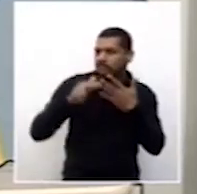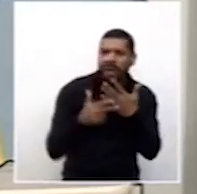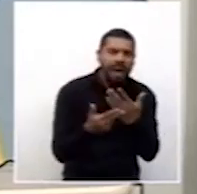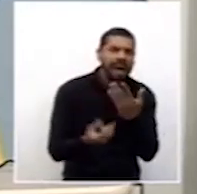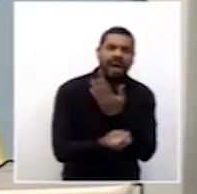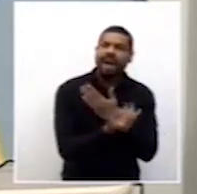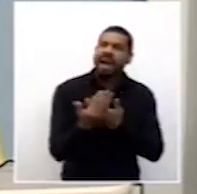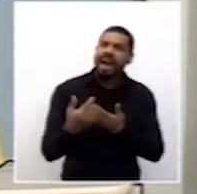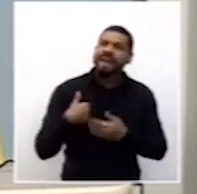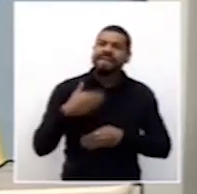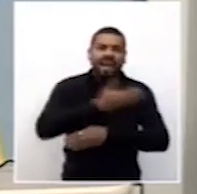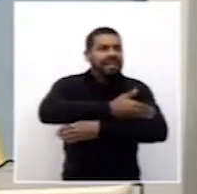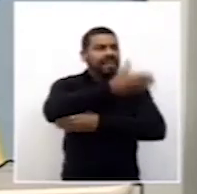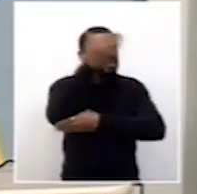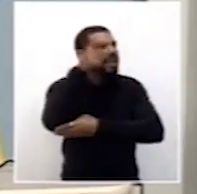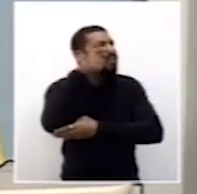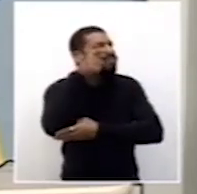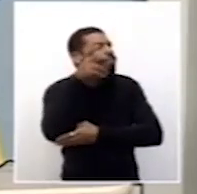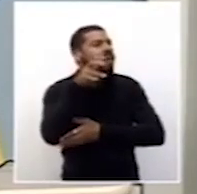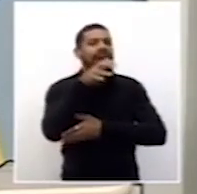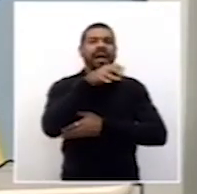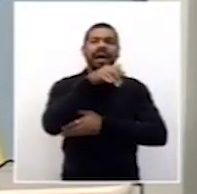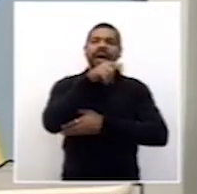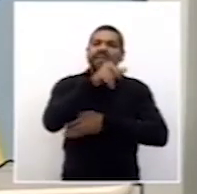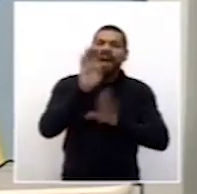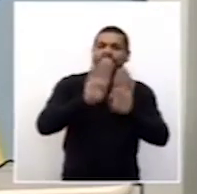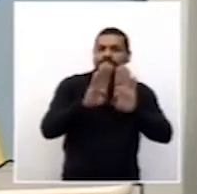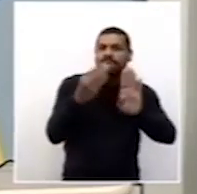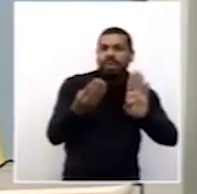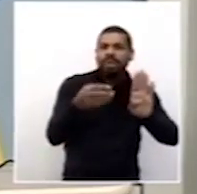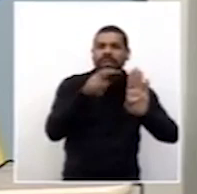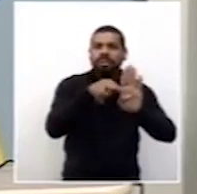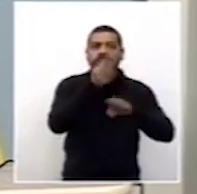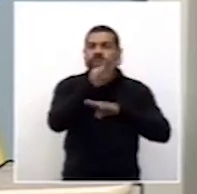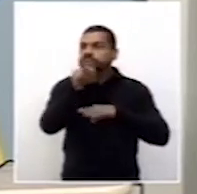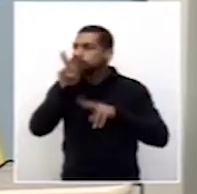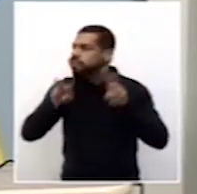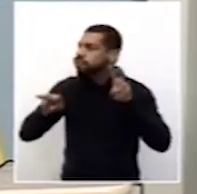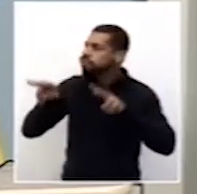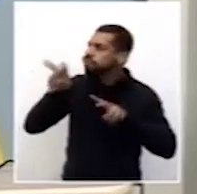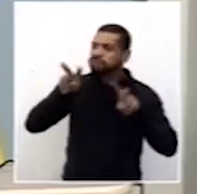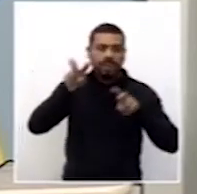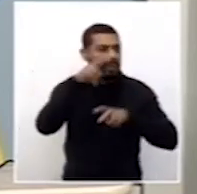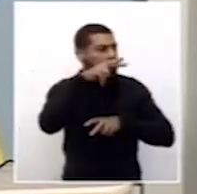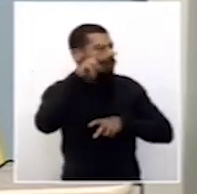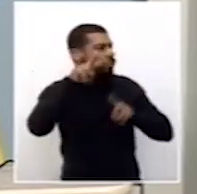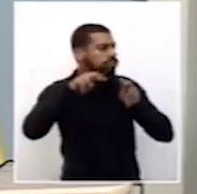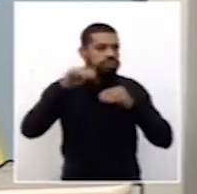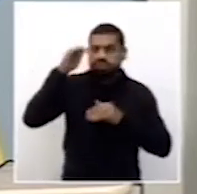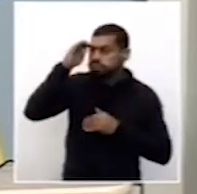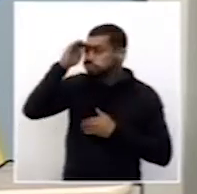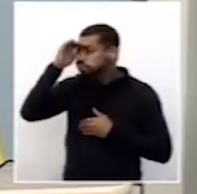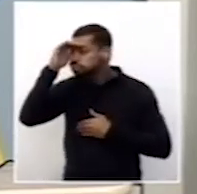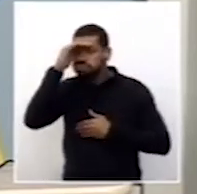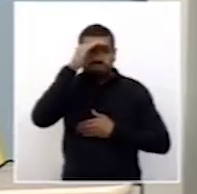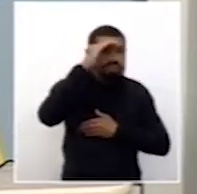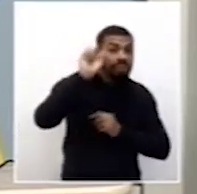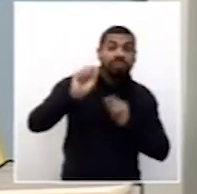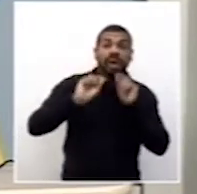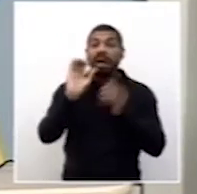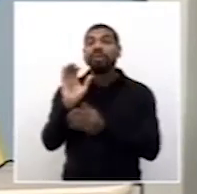coisa, vá até a janela do seu quarto, vá lá no portão, observe a rua, veja o que acontece com um